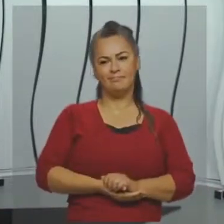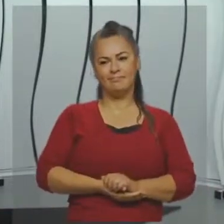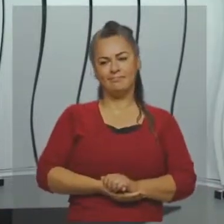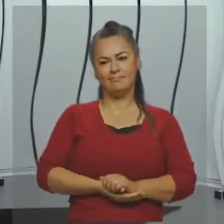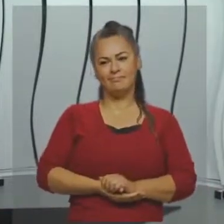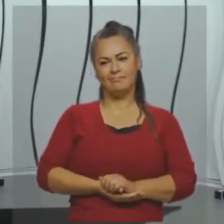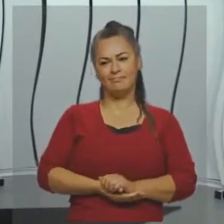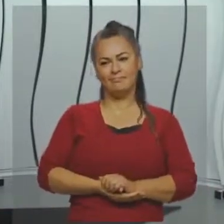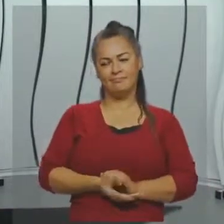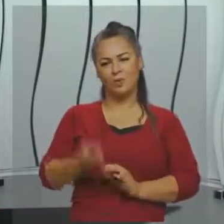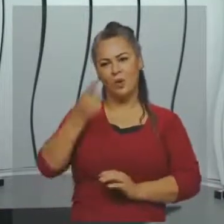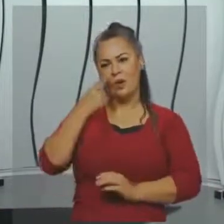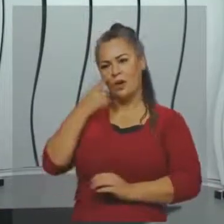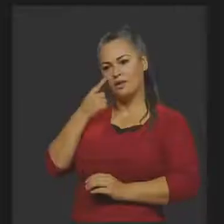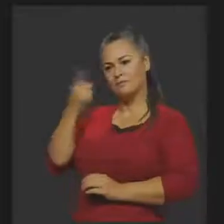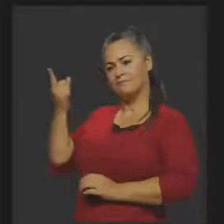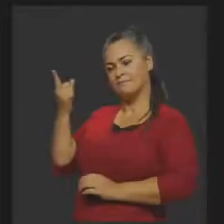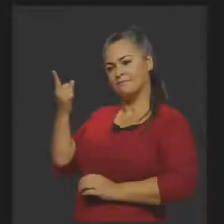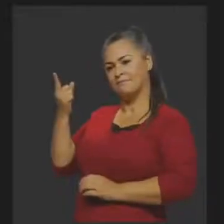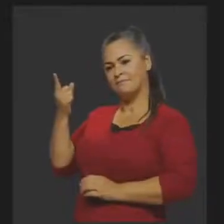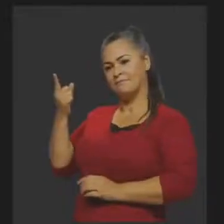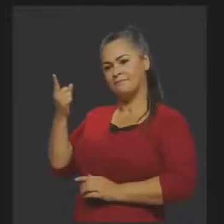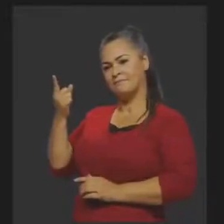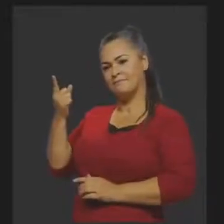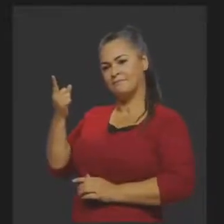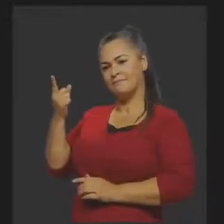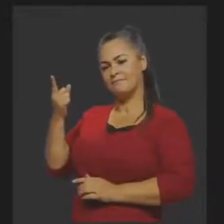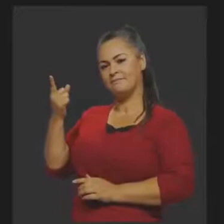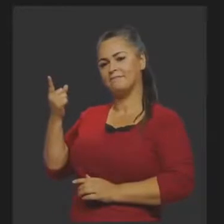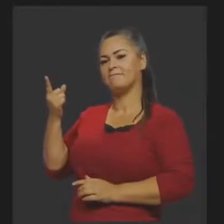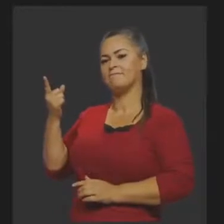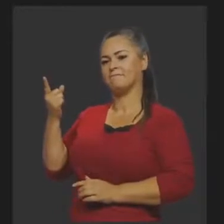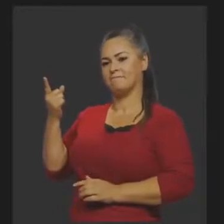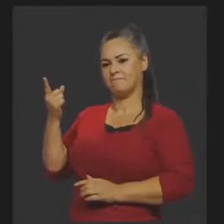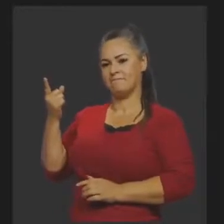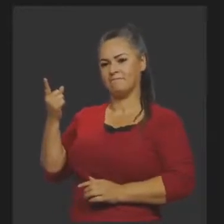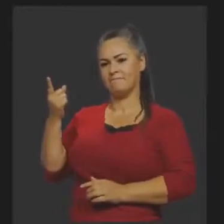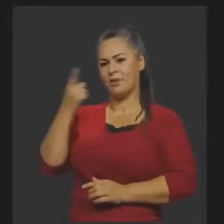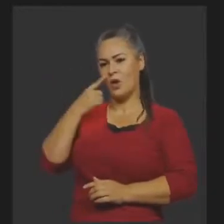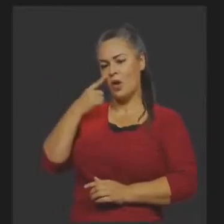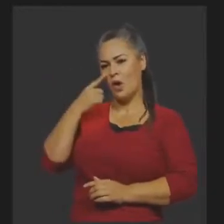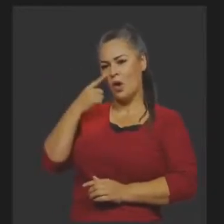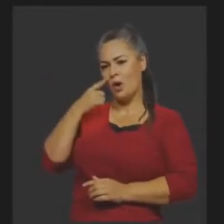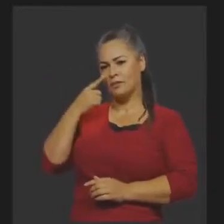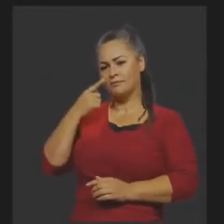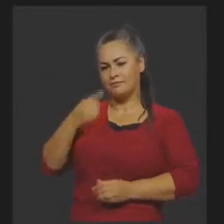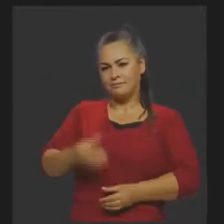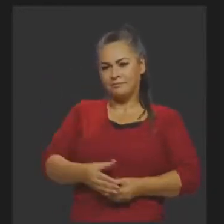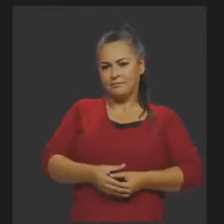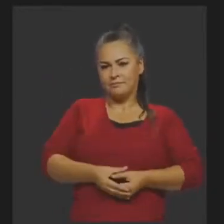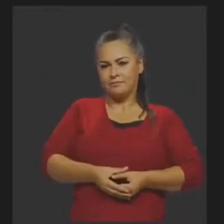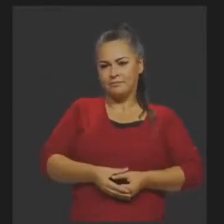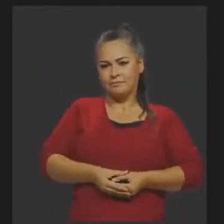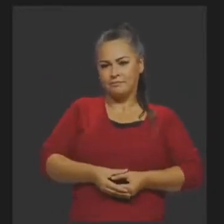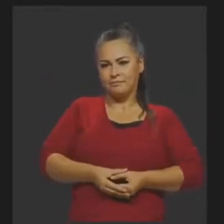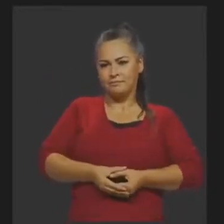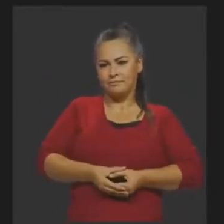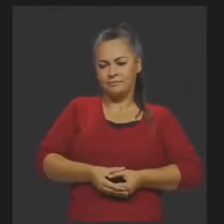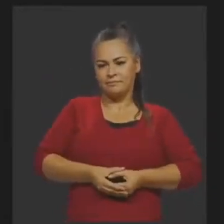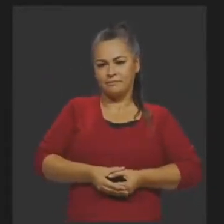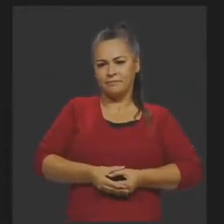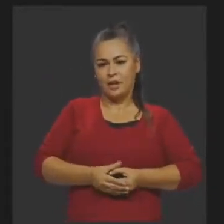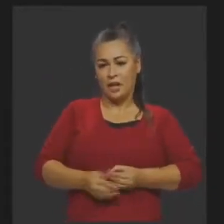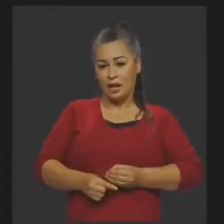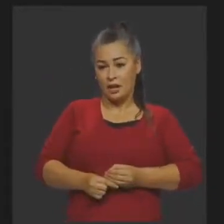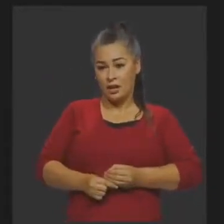Está aqui, então, em destaque no desenho, somente a bexiga e a uretra. Nós temos a bexiga aqui, que armazena a urina, e a uretra, aqui está